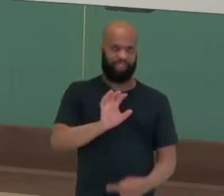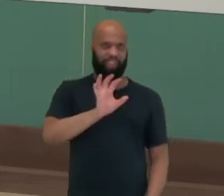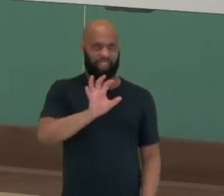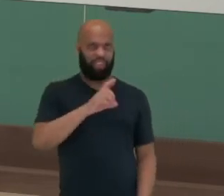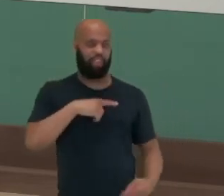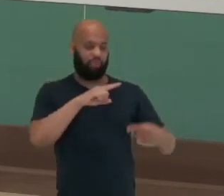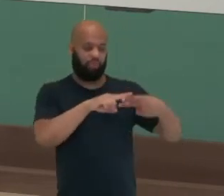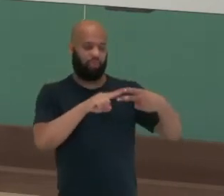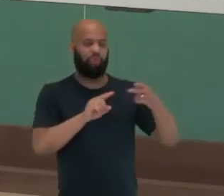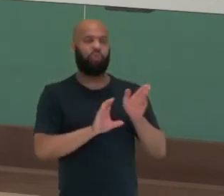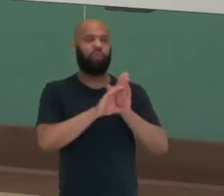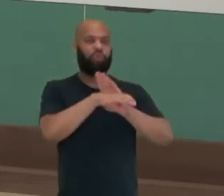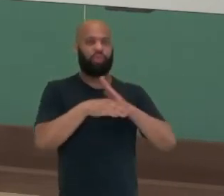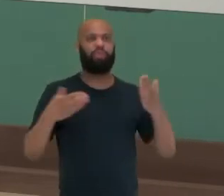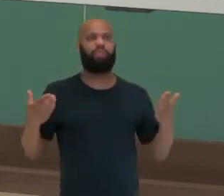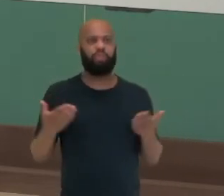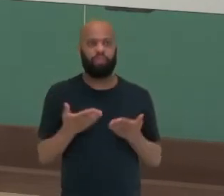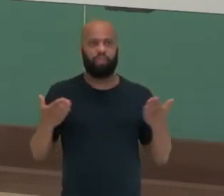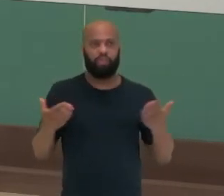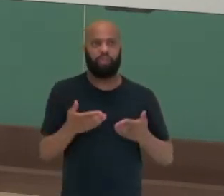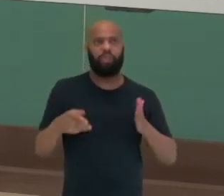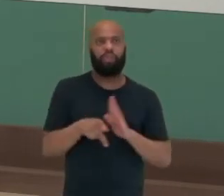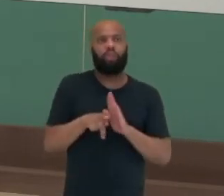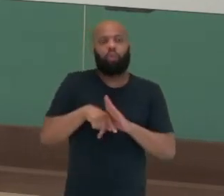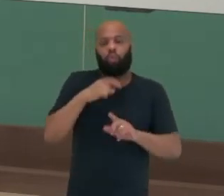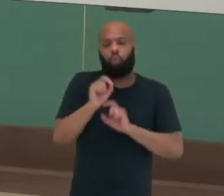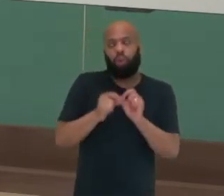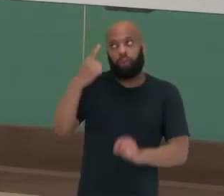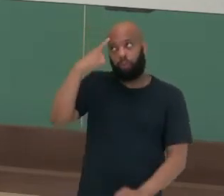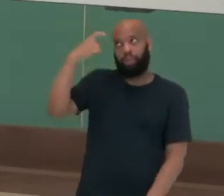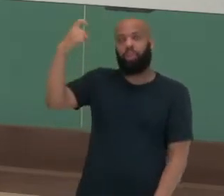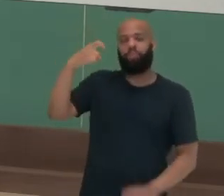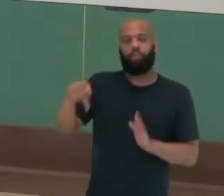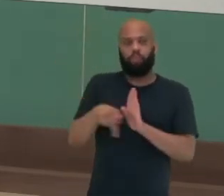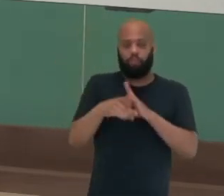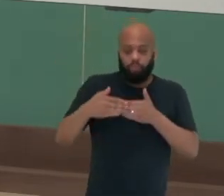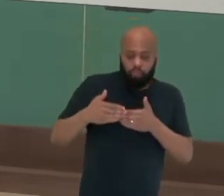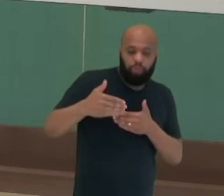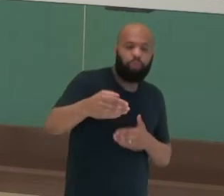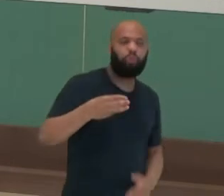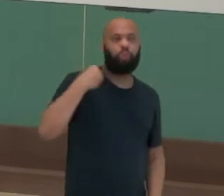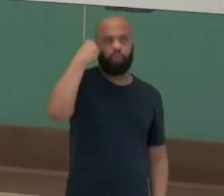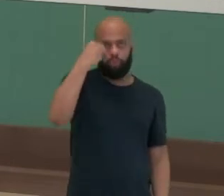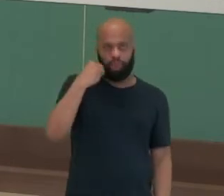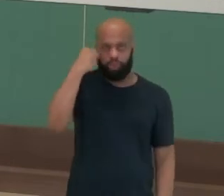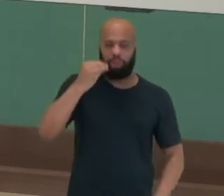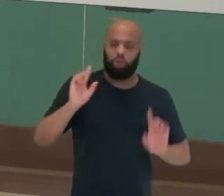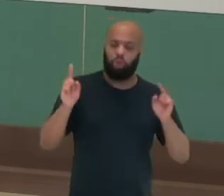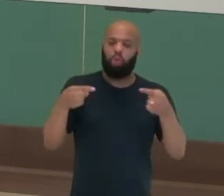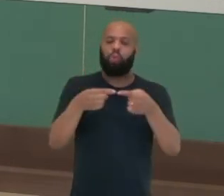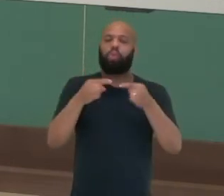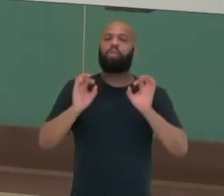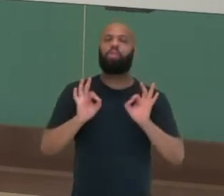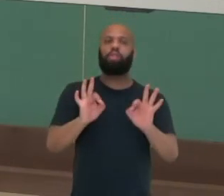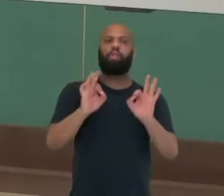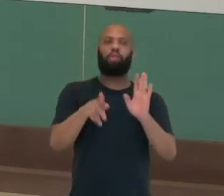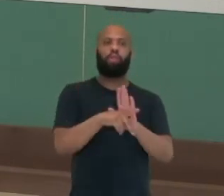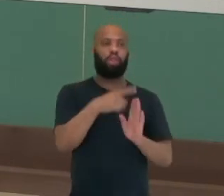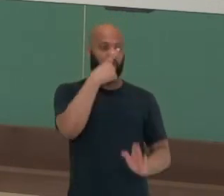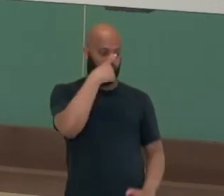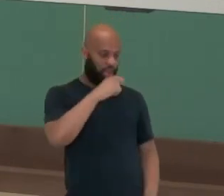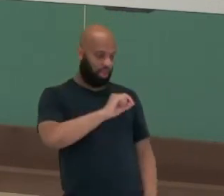dois conceitos, né? Essa origem das ideias aí a partir das sensações de acordo com o